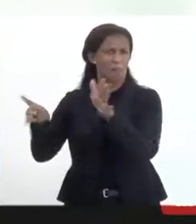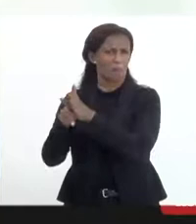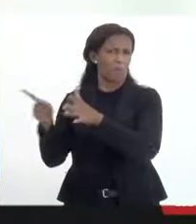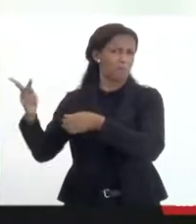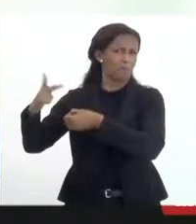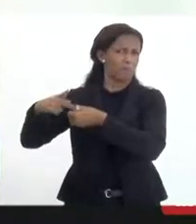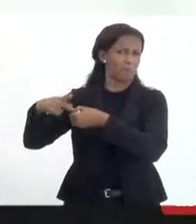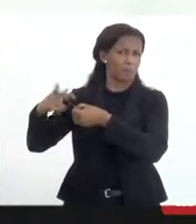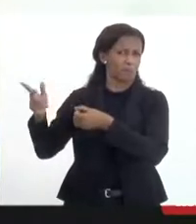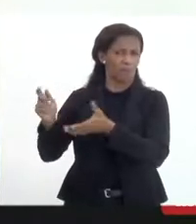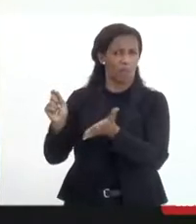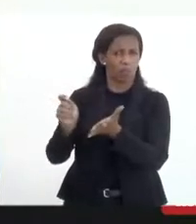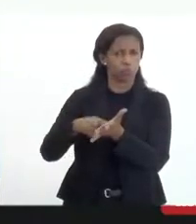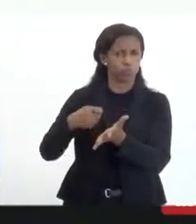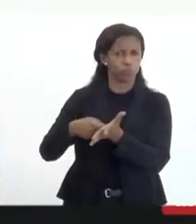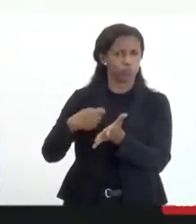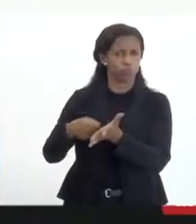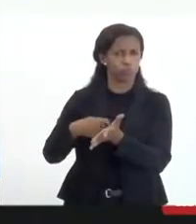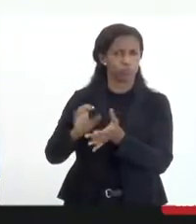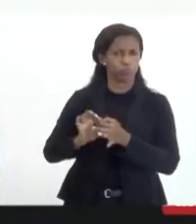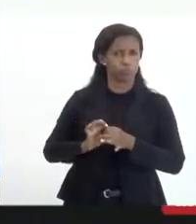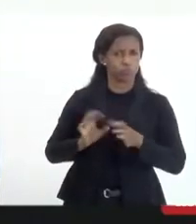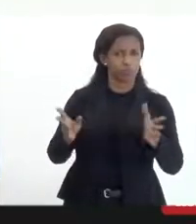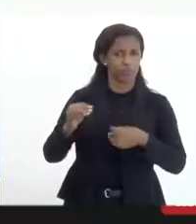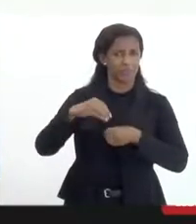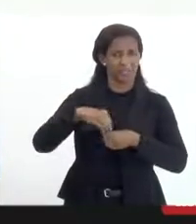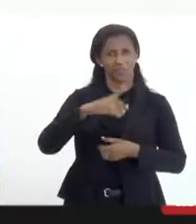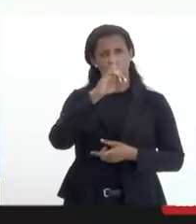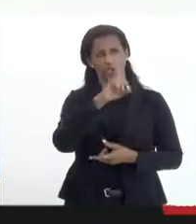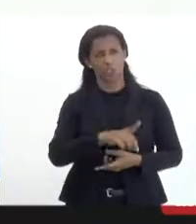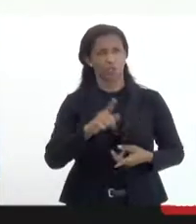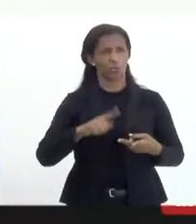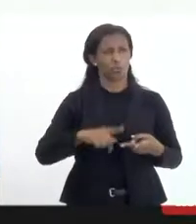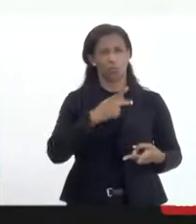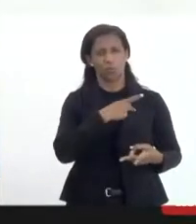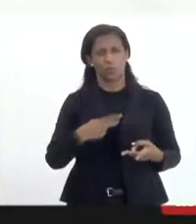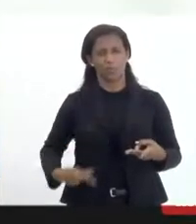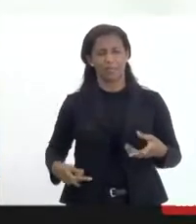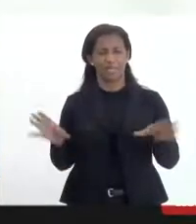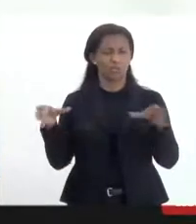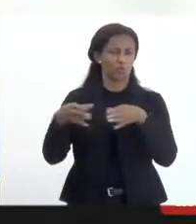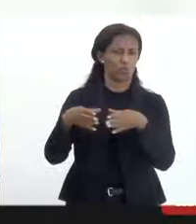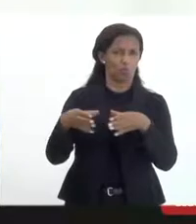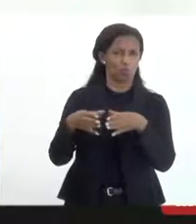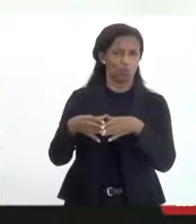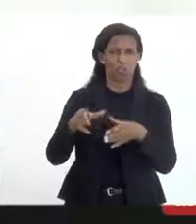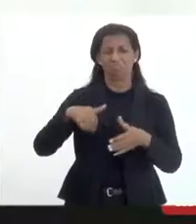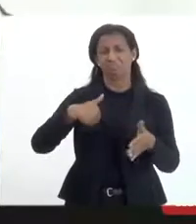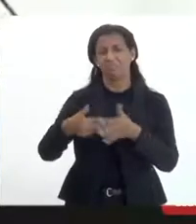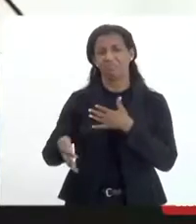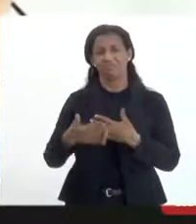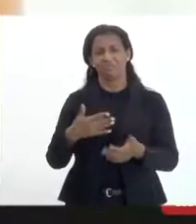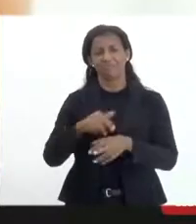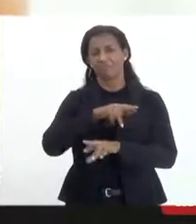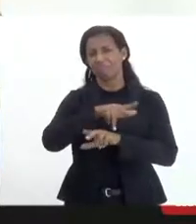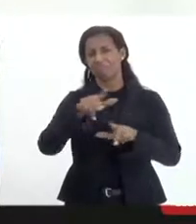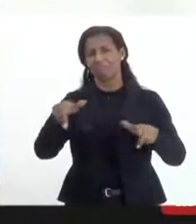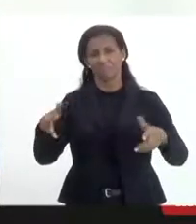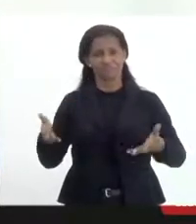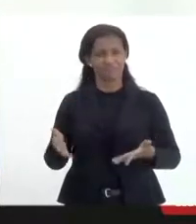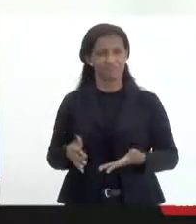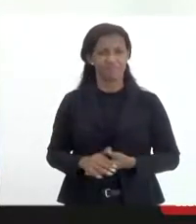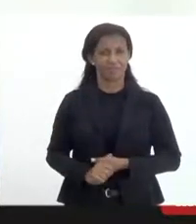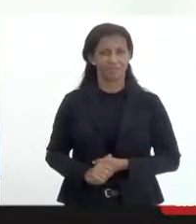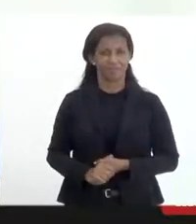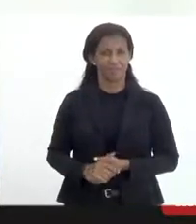com as autorizações internas do diretor, do presidente, do conselho e de quem quer que seja mais,